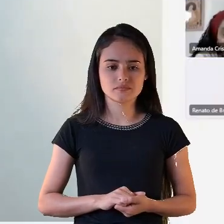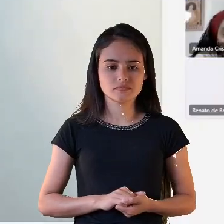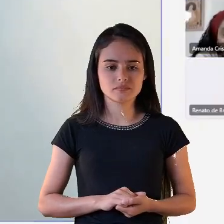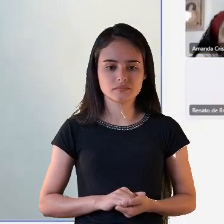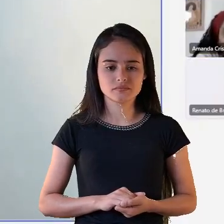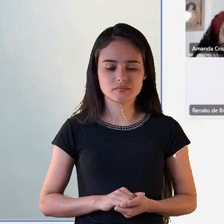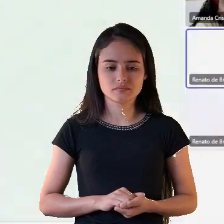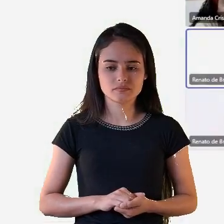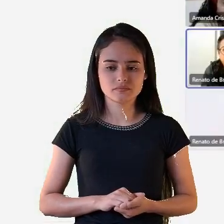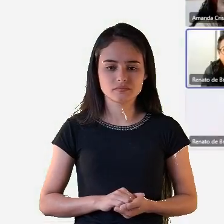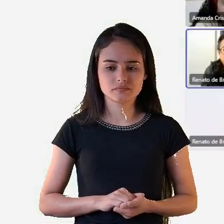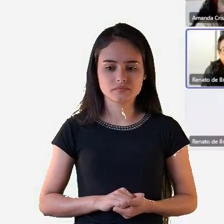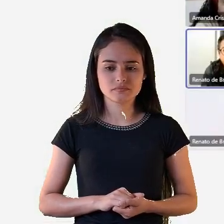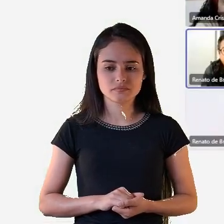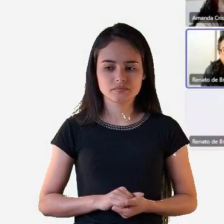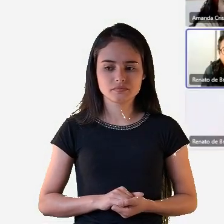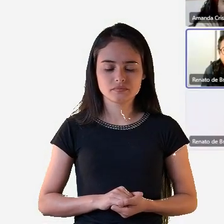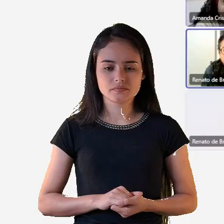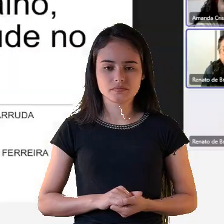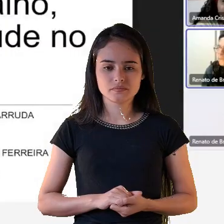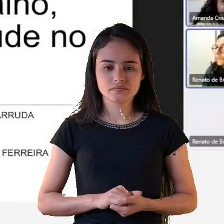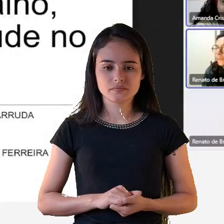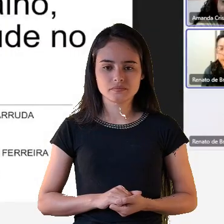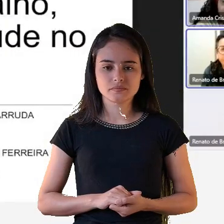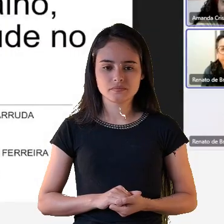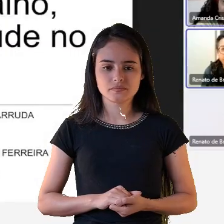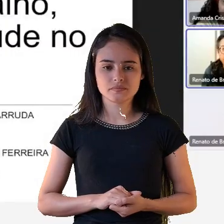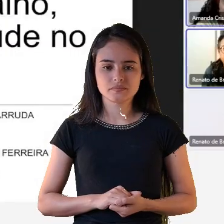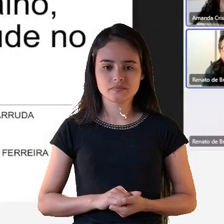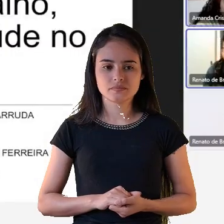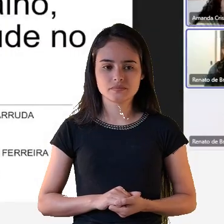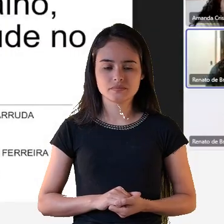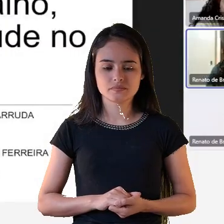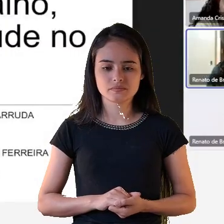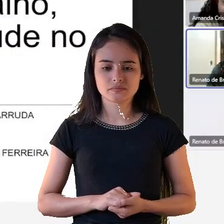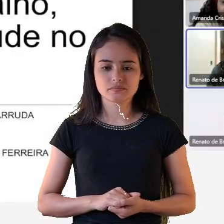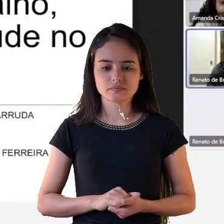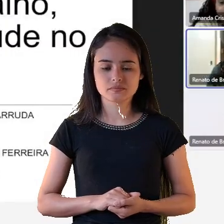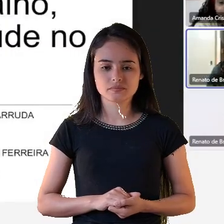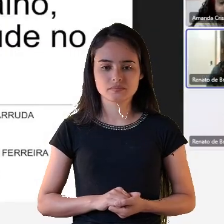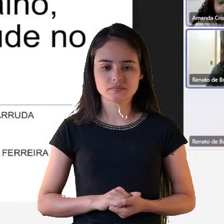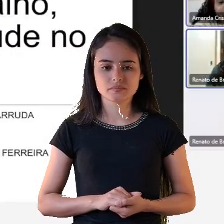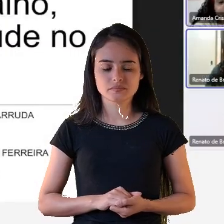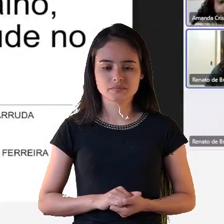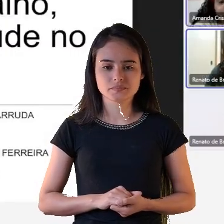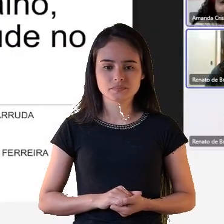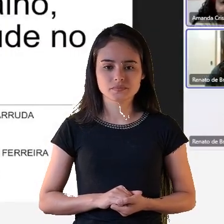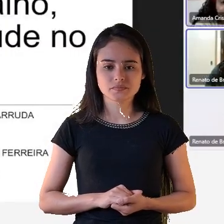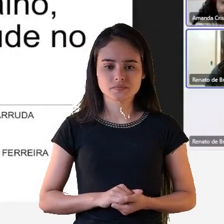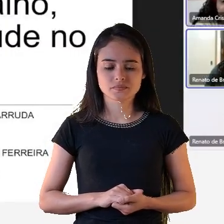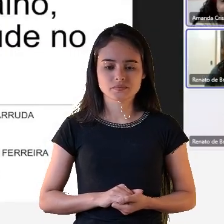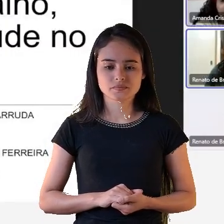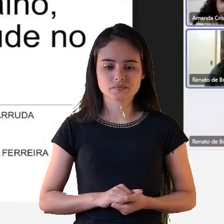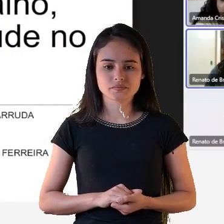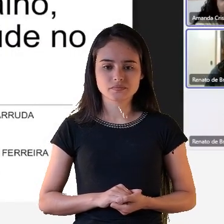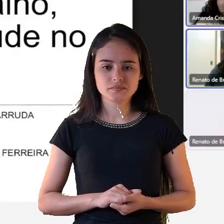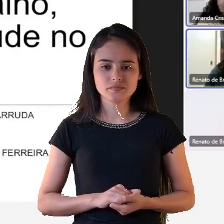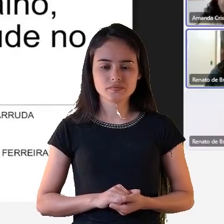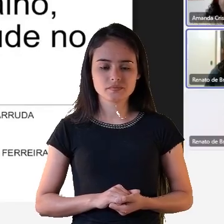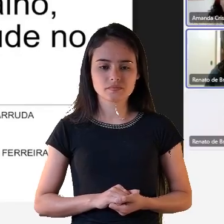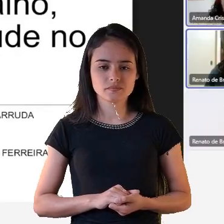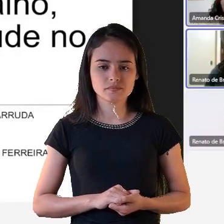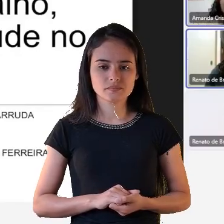Legal, acho que já deu aqui, ó. Deu? Está compartilhada. Perfeito. Bom,